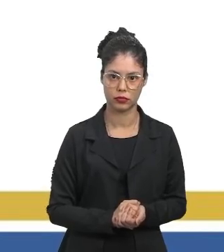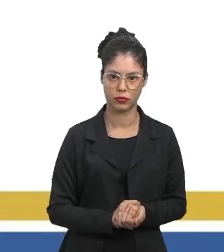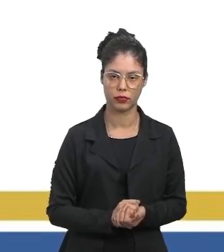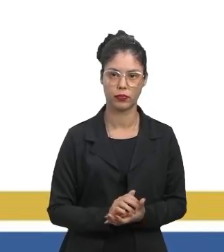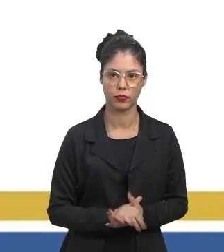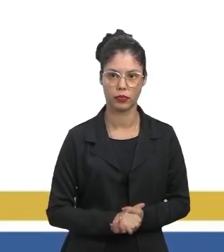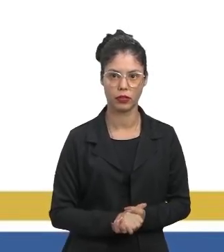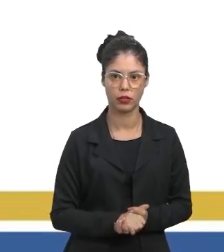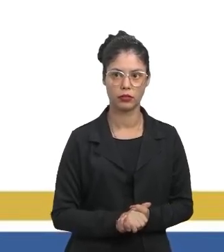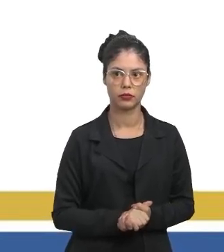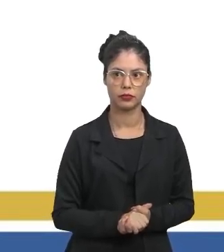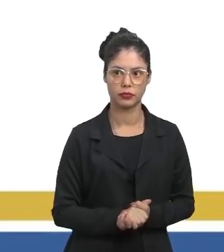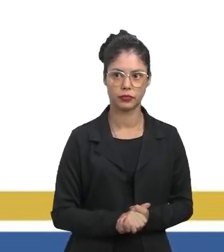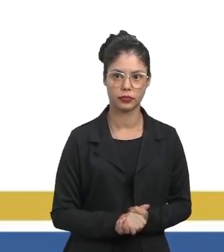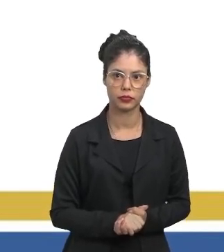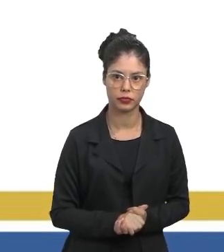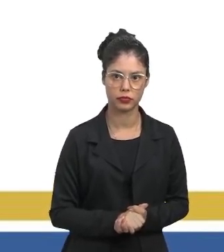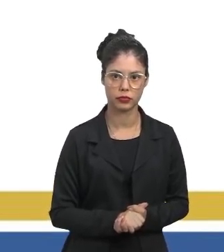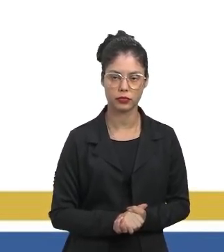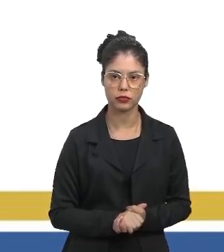Ok.